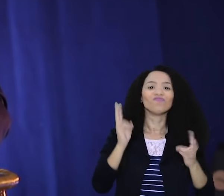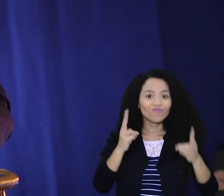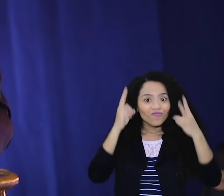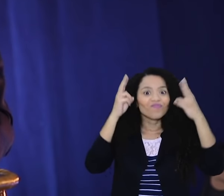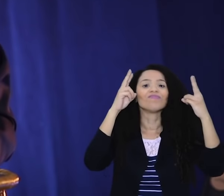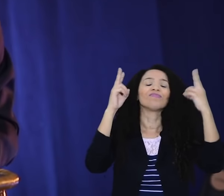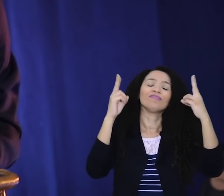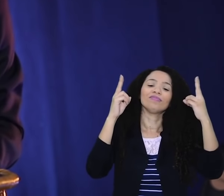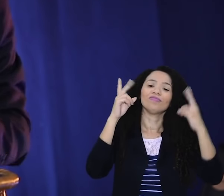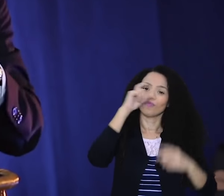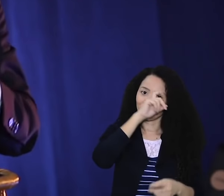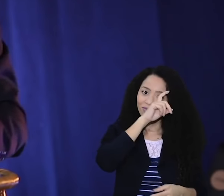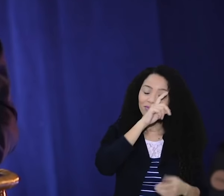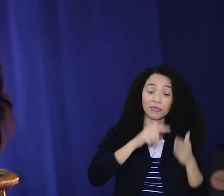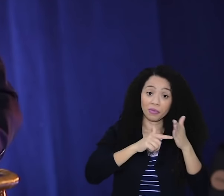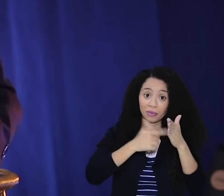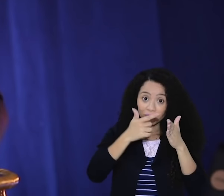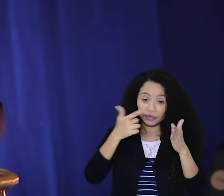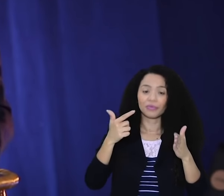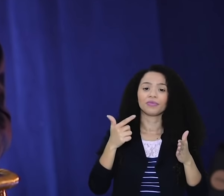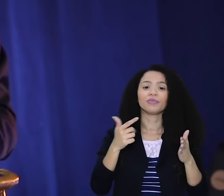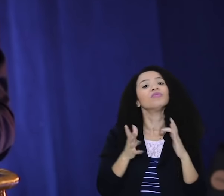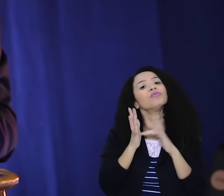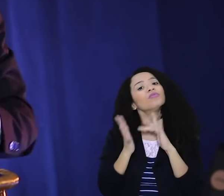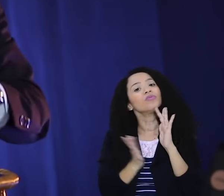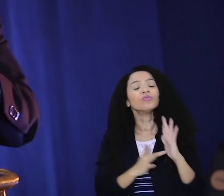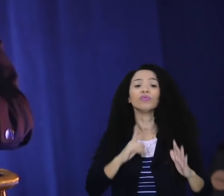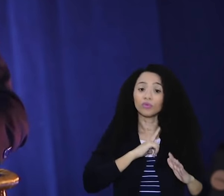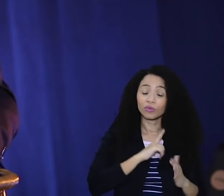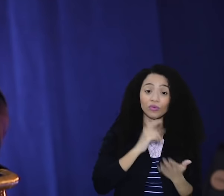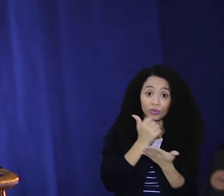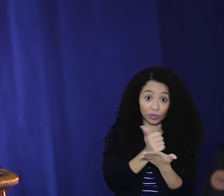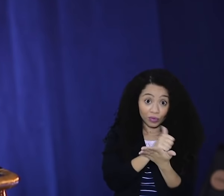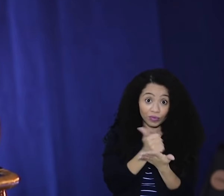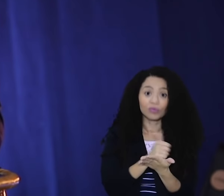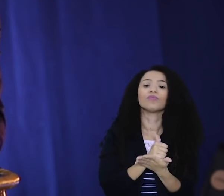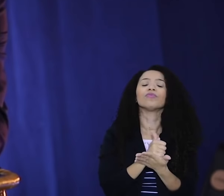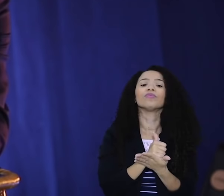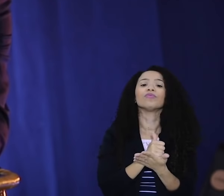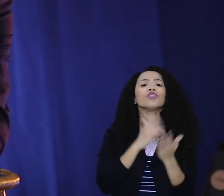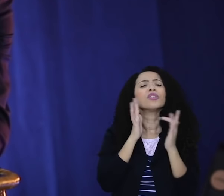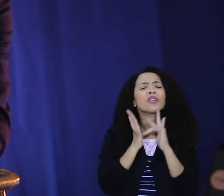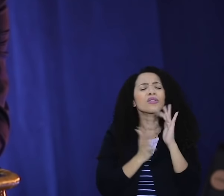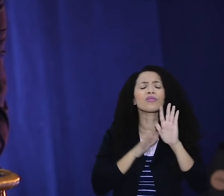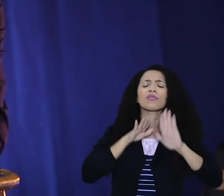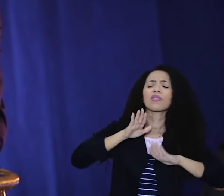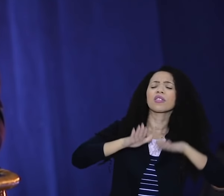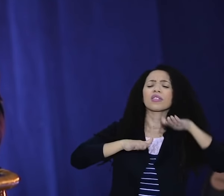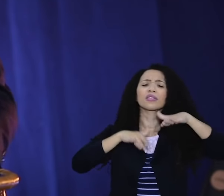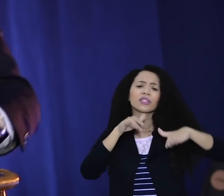problemas. Em segundo lugar, nós vamos observar que Jesus tem o controle. Ou seja, ele anda